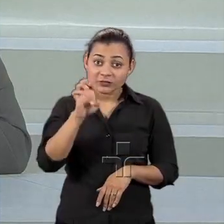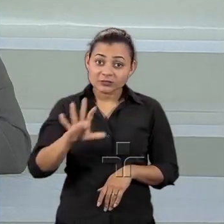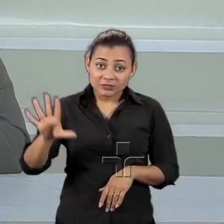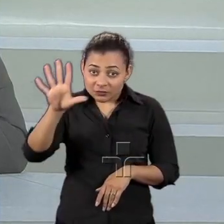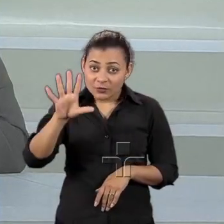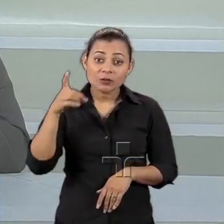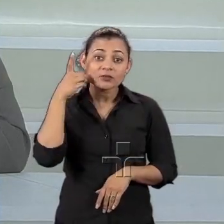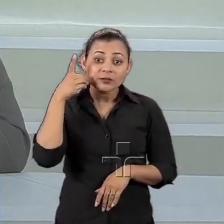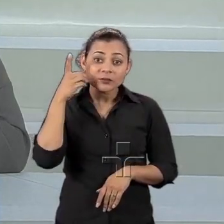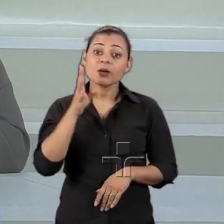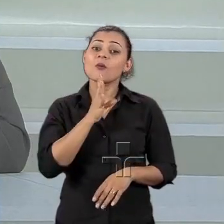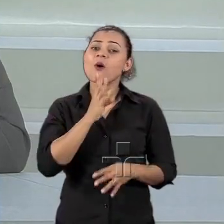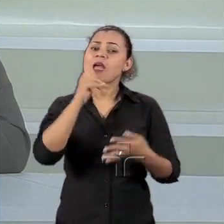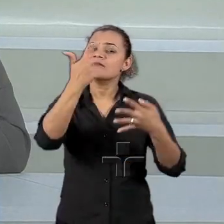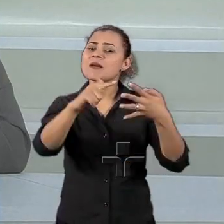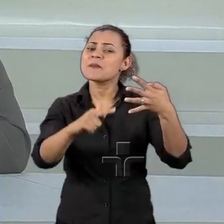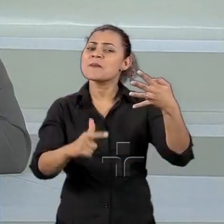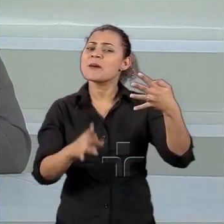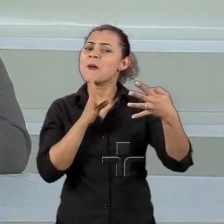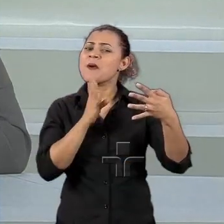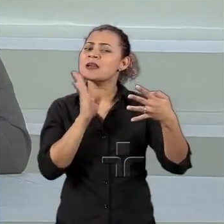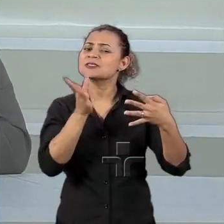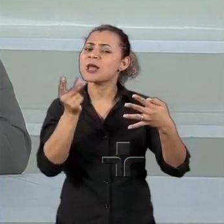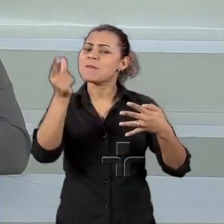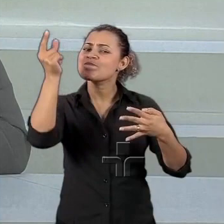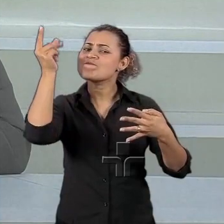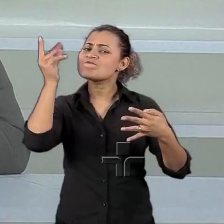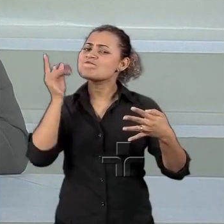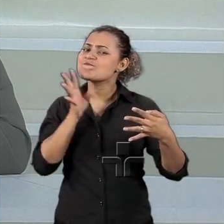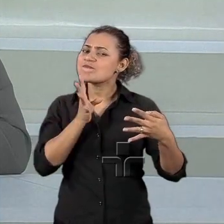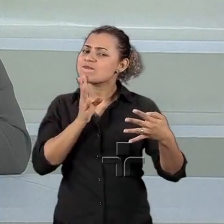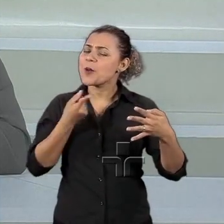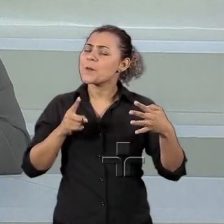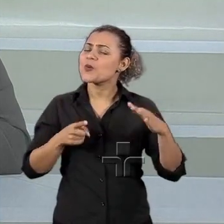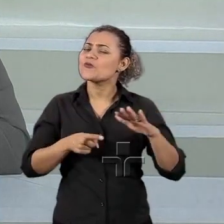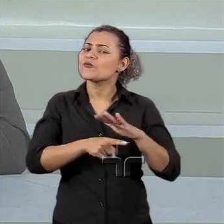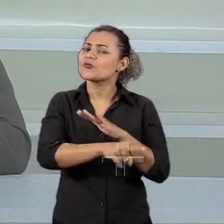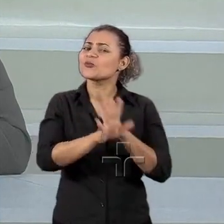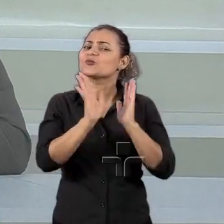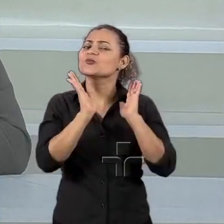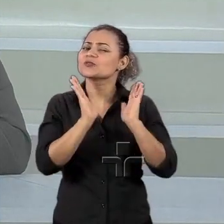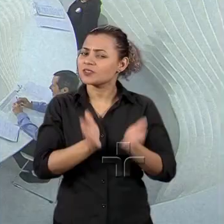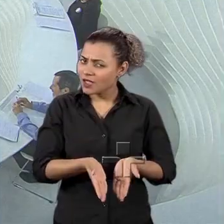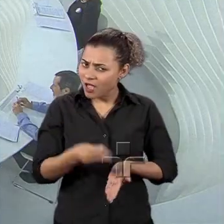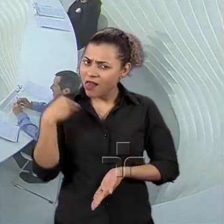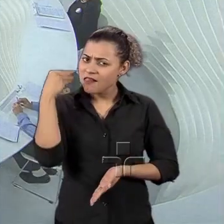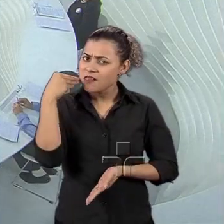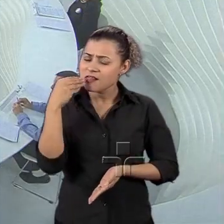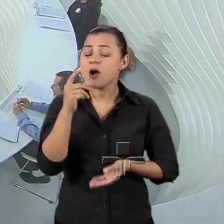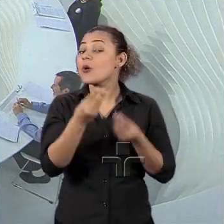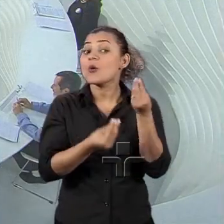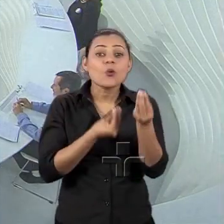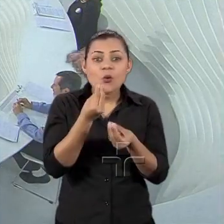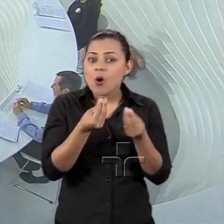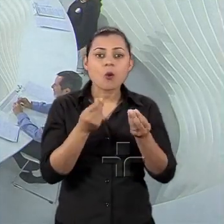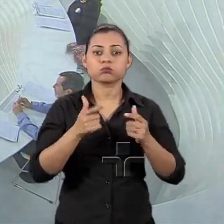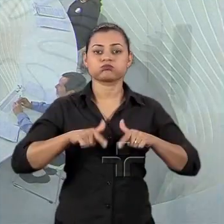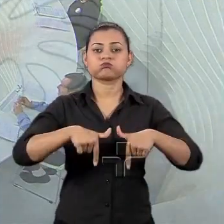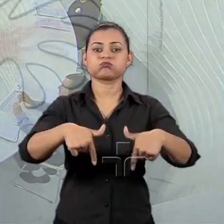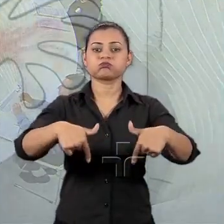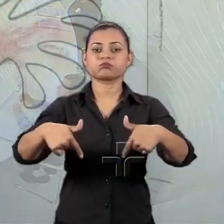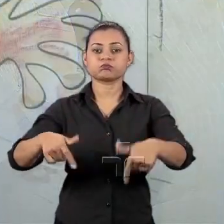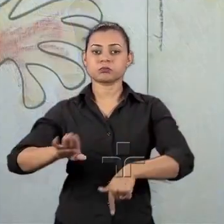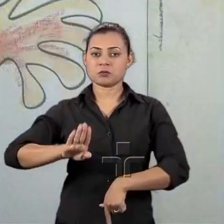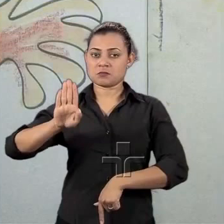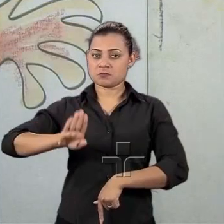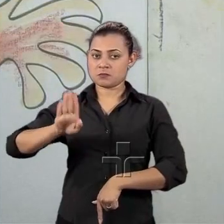conhece 4 vezes. Ele conhece profundamente o método e a forma de atuar. Então, ele